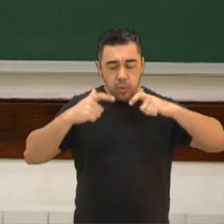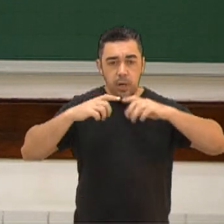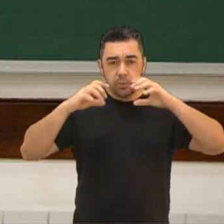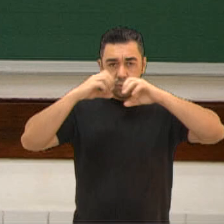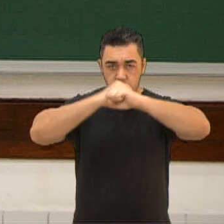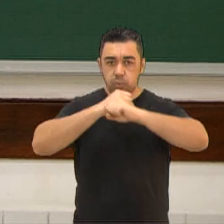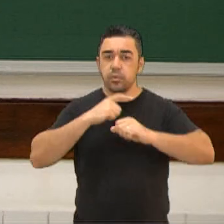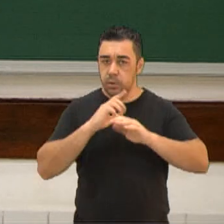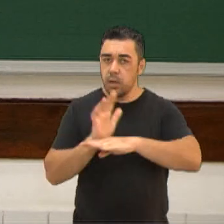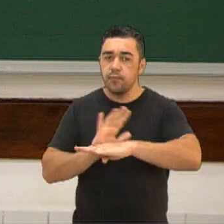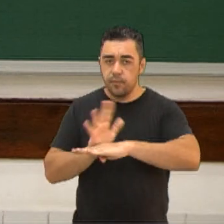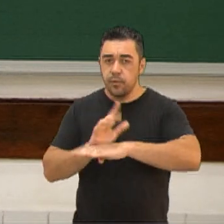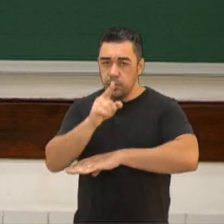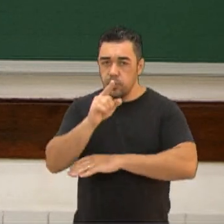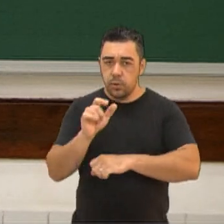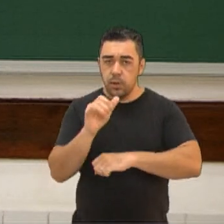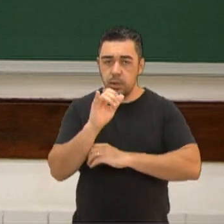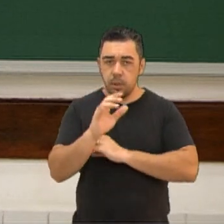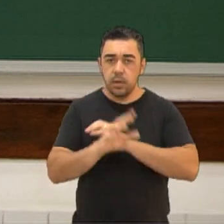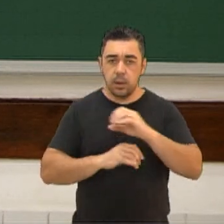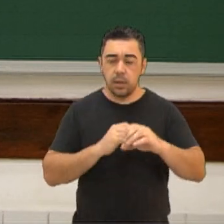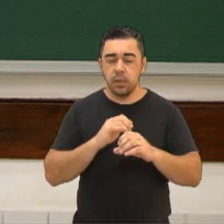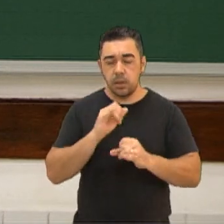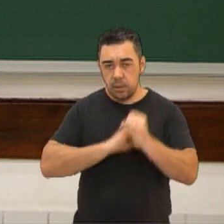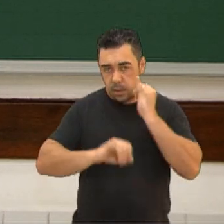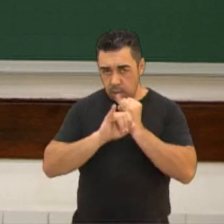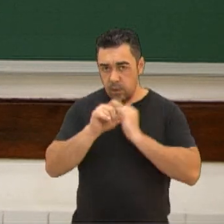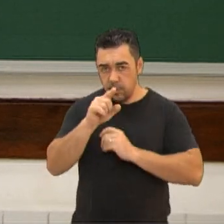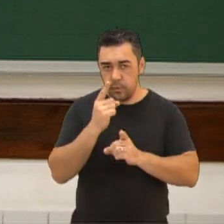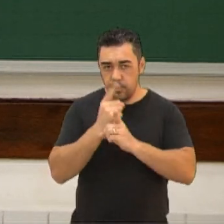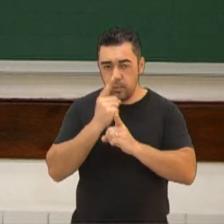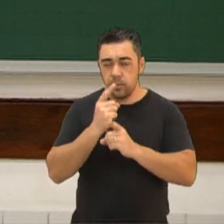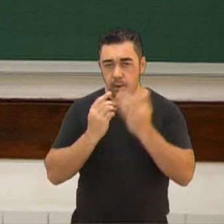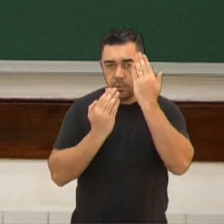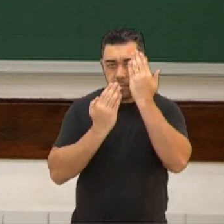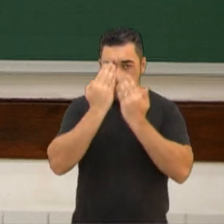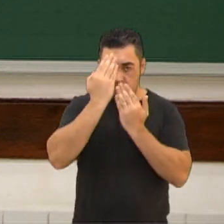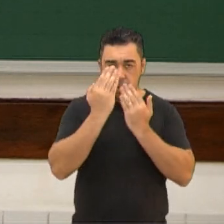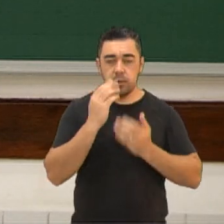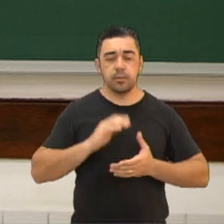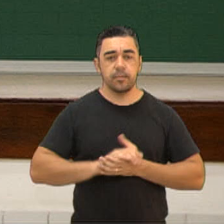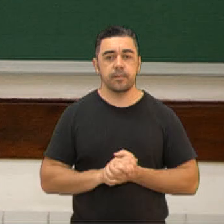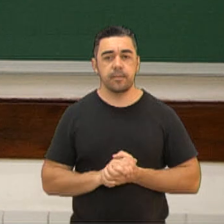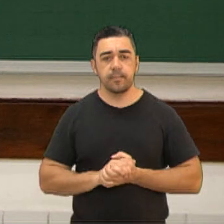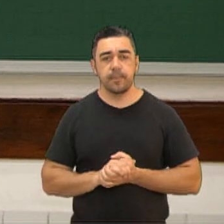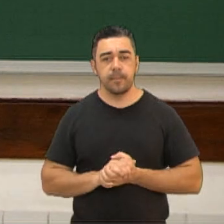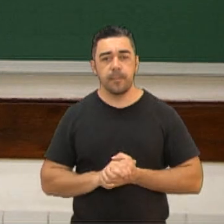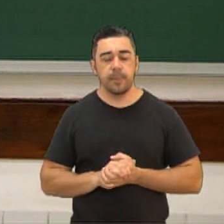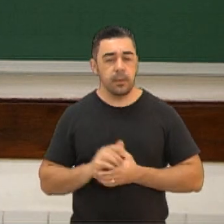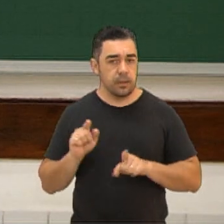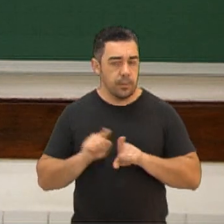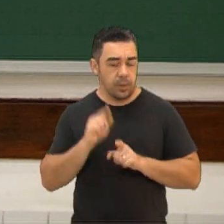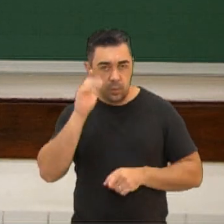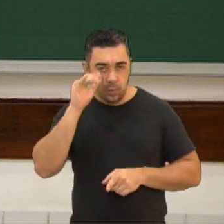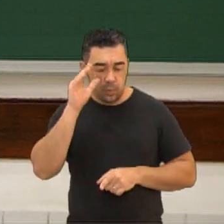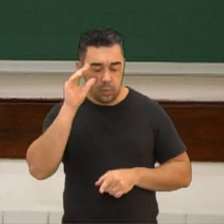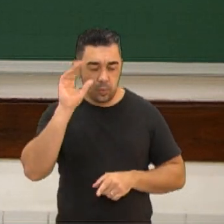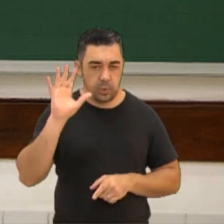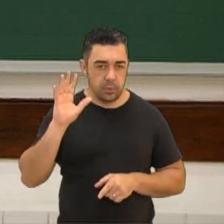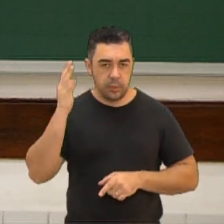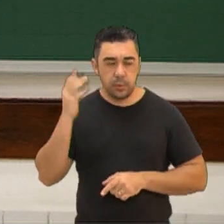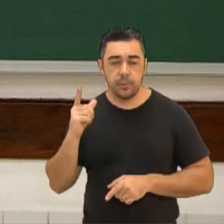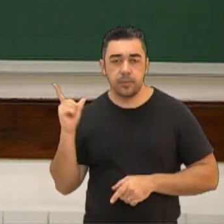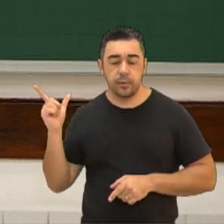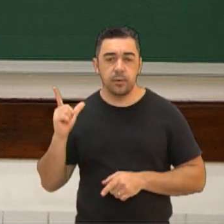Tem alguns vídeos na internet, se vocês procurarem desenho com a luz Picasso, vocês vão achar. Tem um episódio curioso.